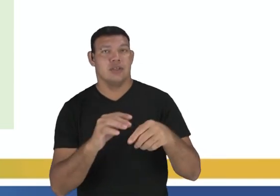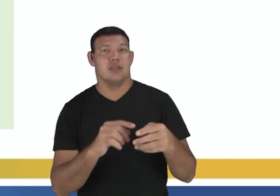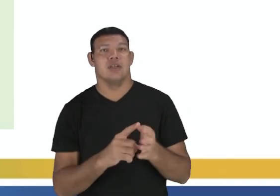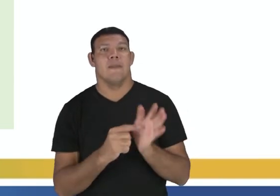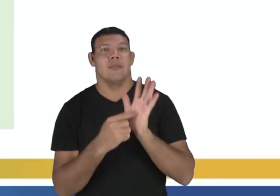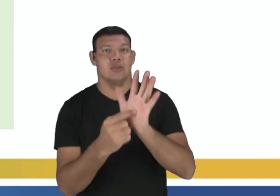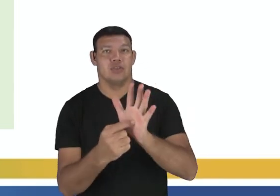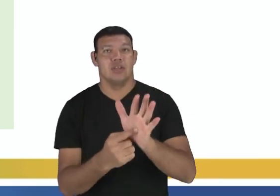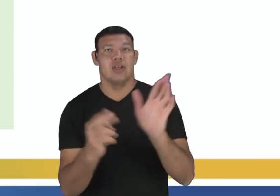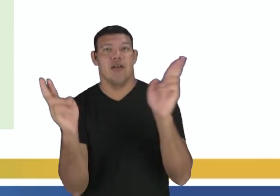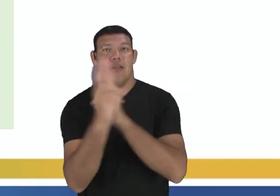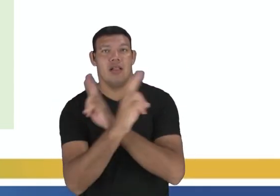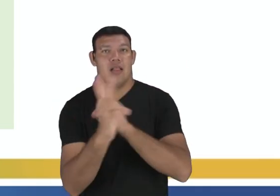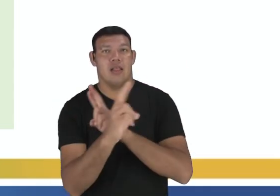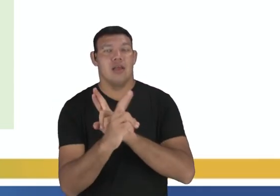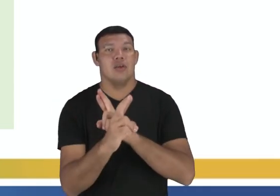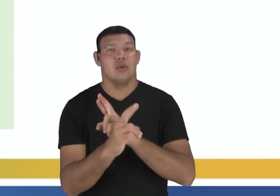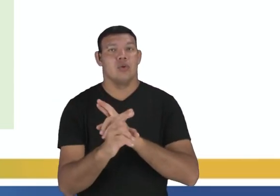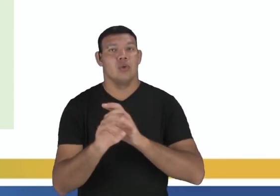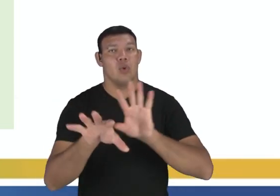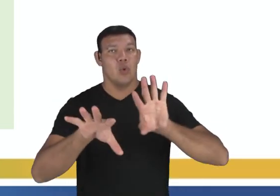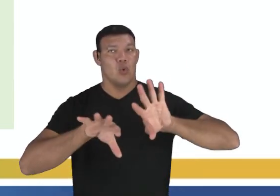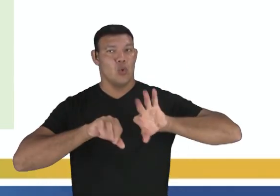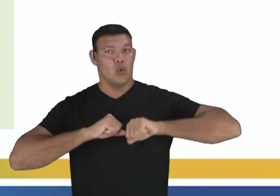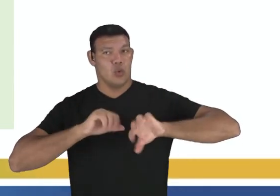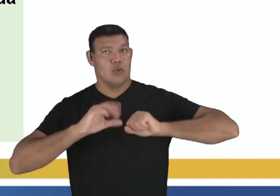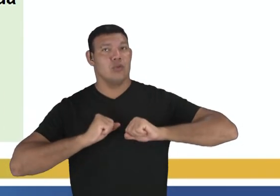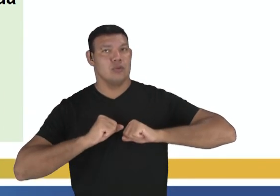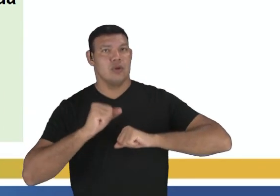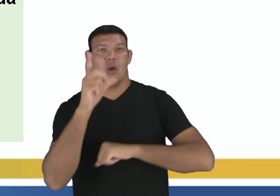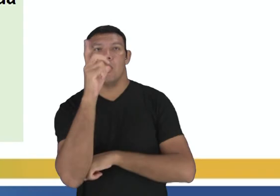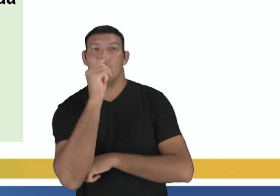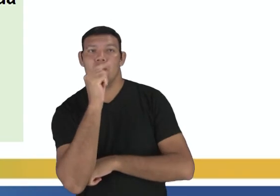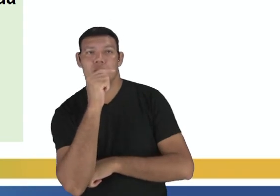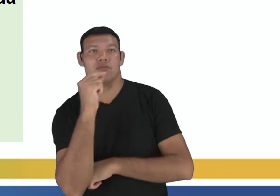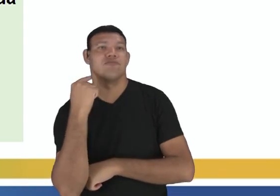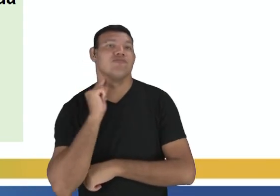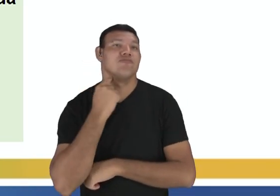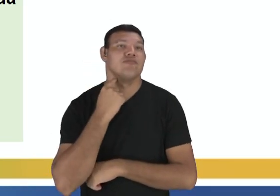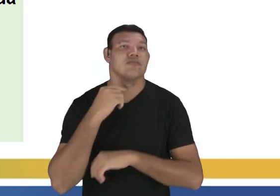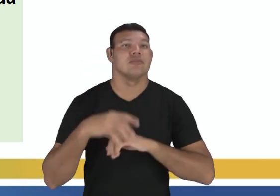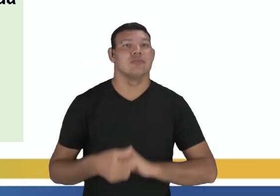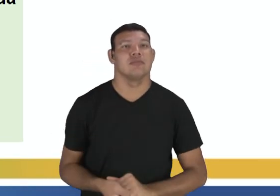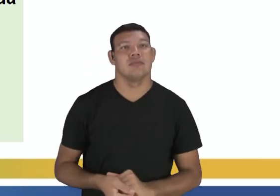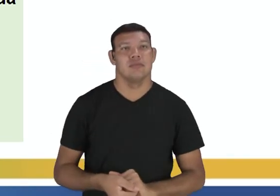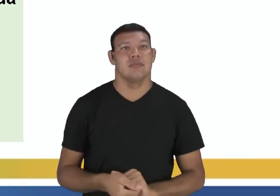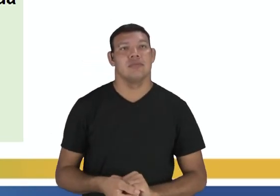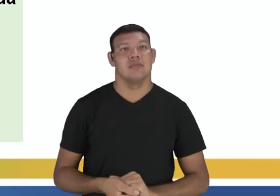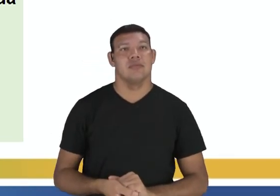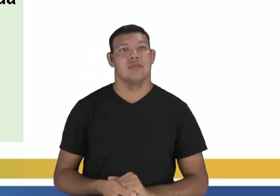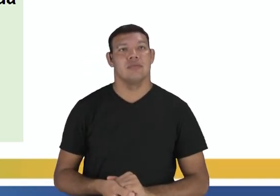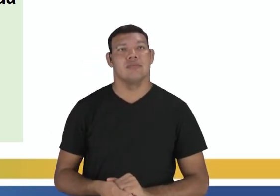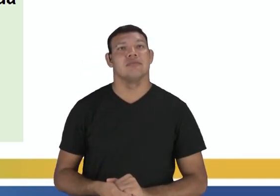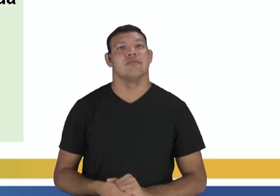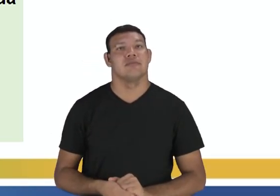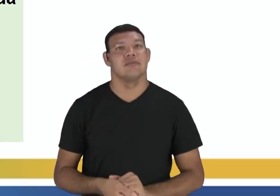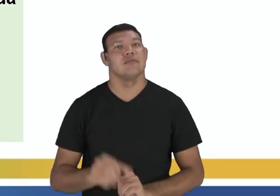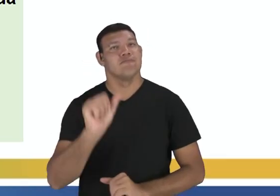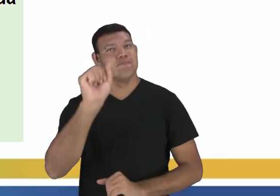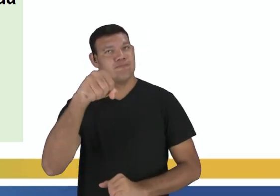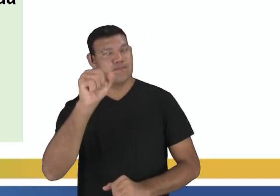Bem fácil, né? Vamos lá? 3, 2... Questão número 1, gente. Sim, né? Boas